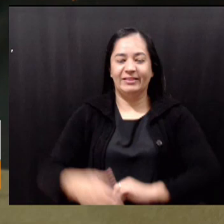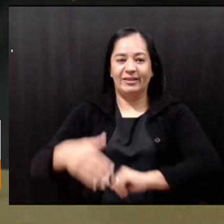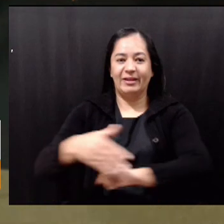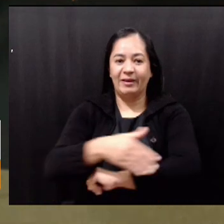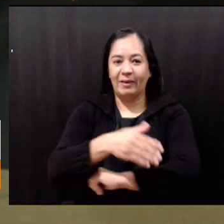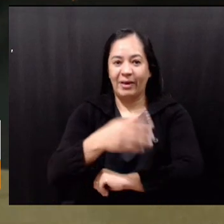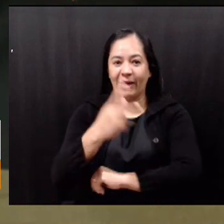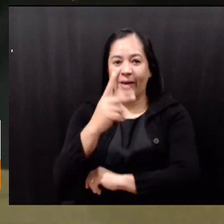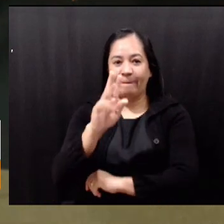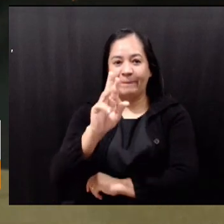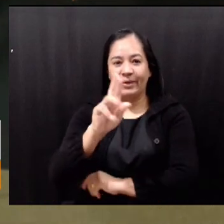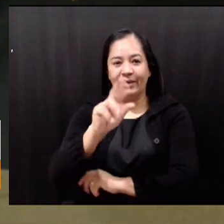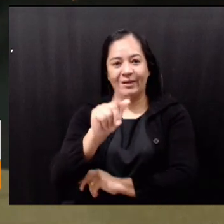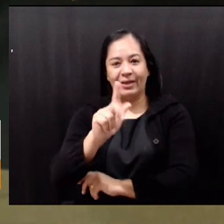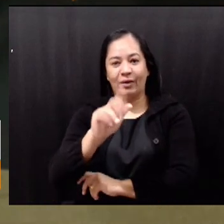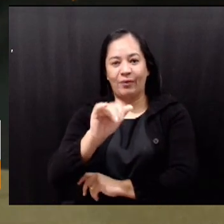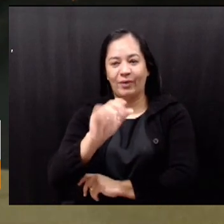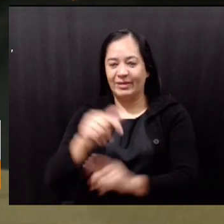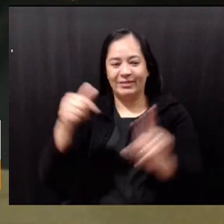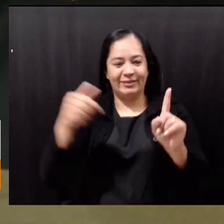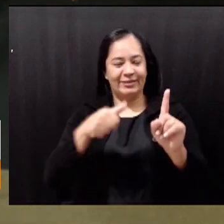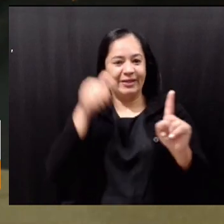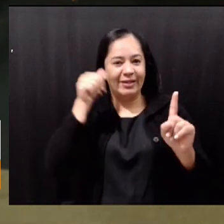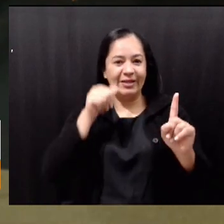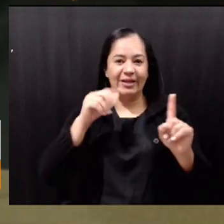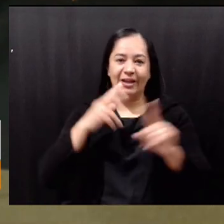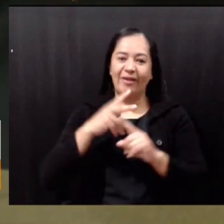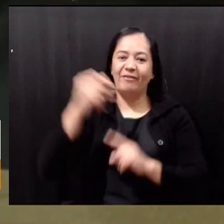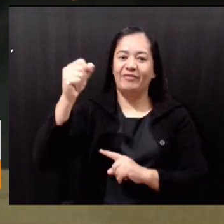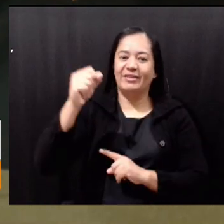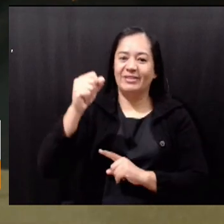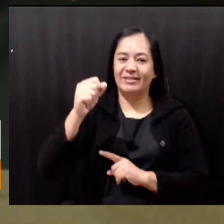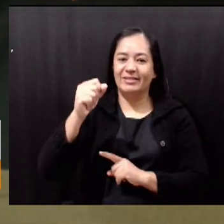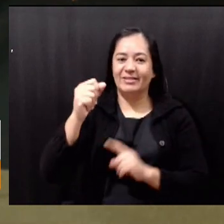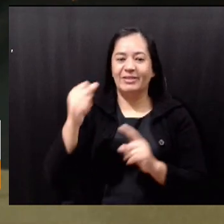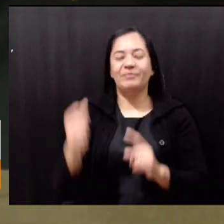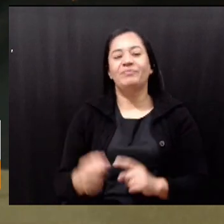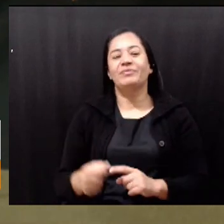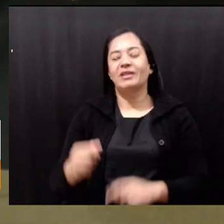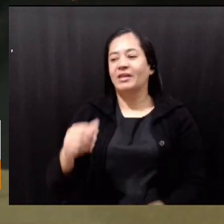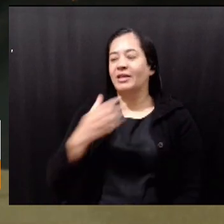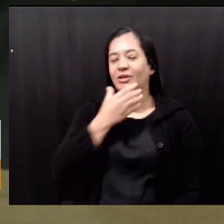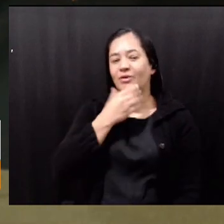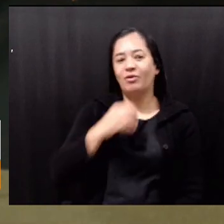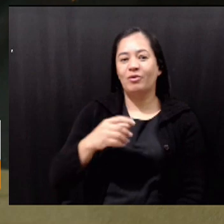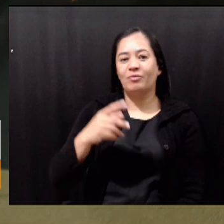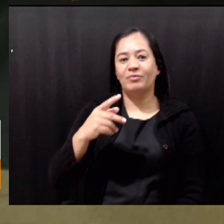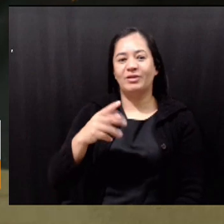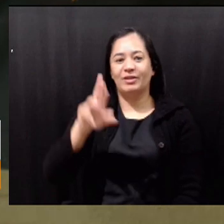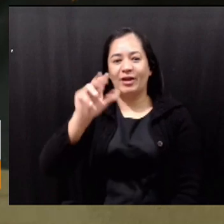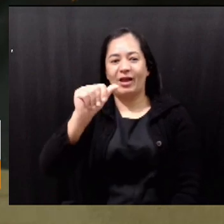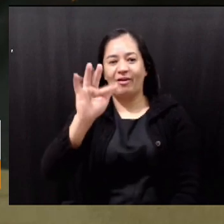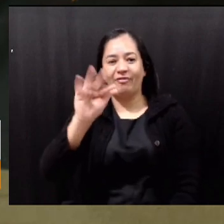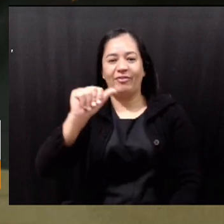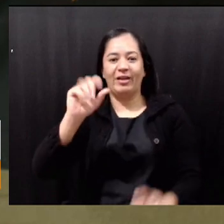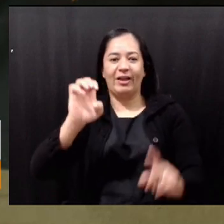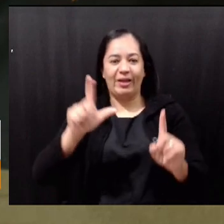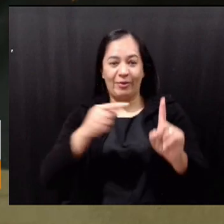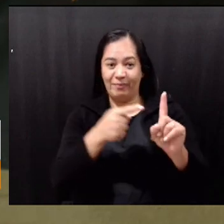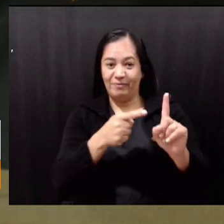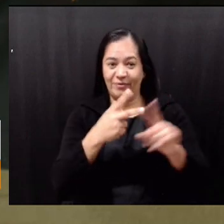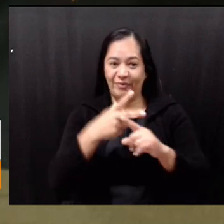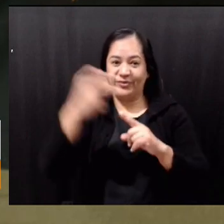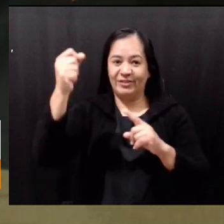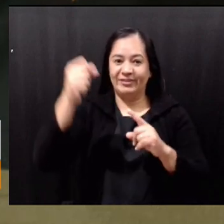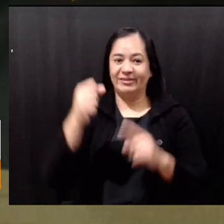Aguilera foi bicampeã no feminino e na categoria masculina, o paulista Rafael Magalhães Moura venceu a prova